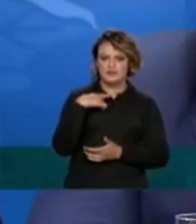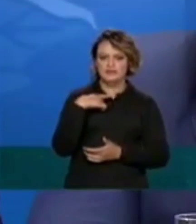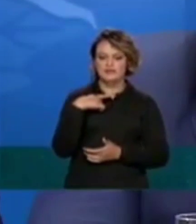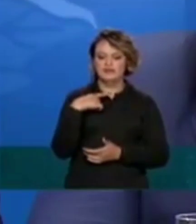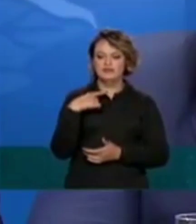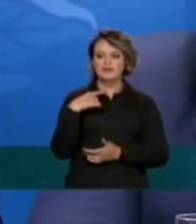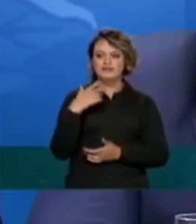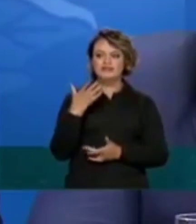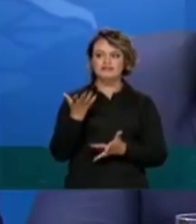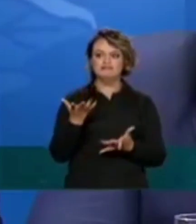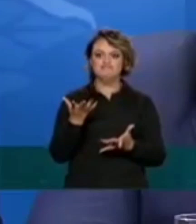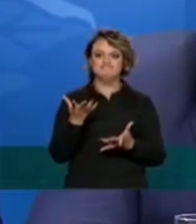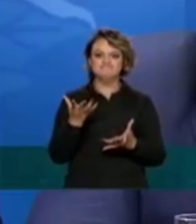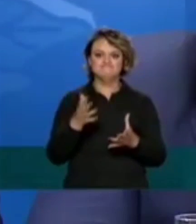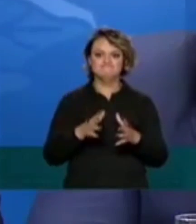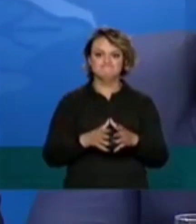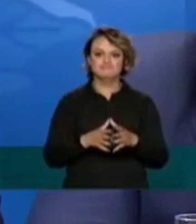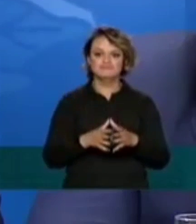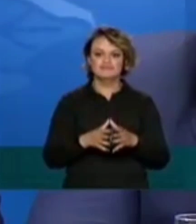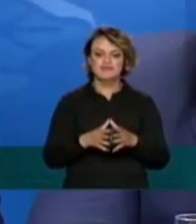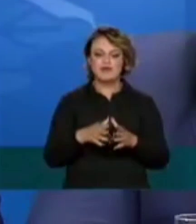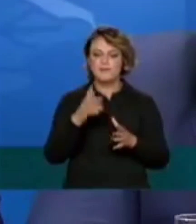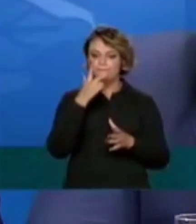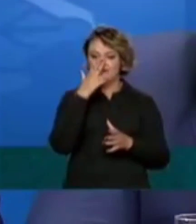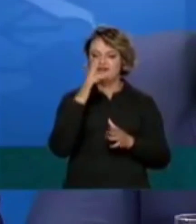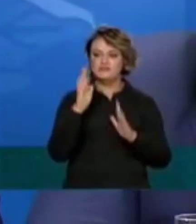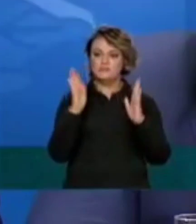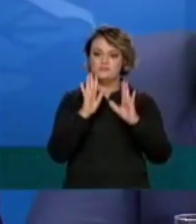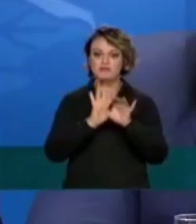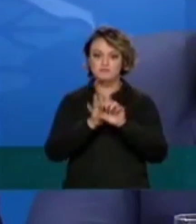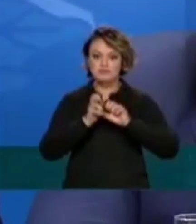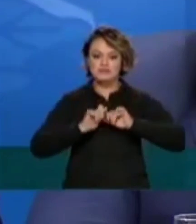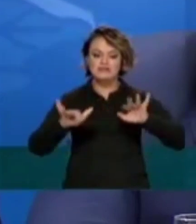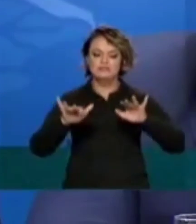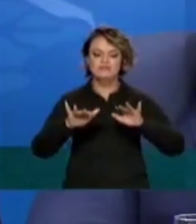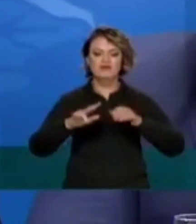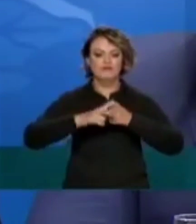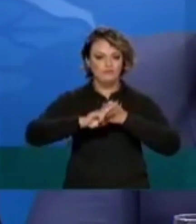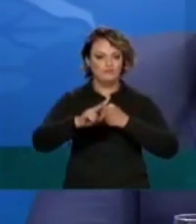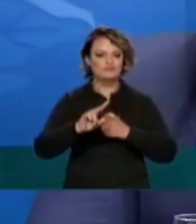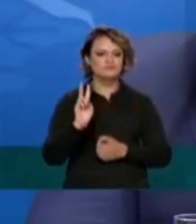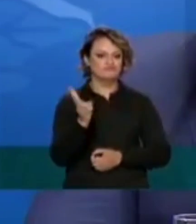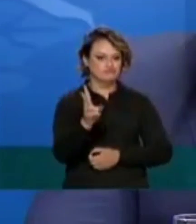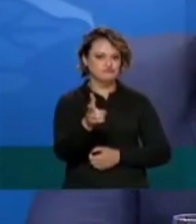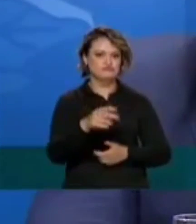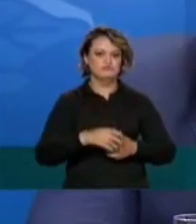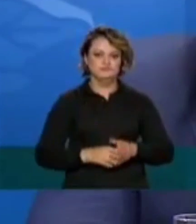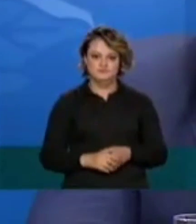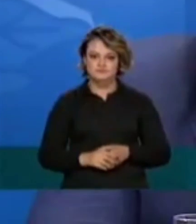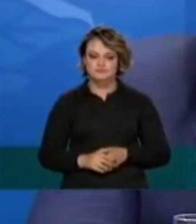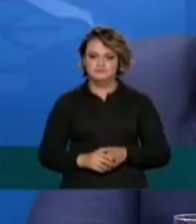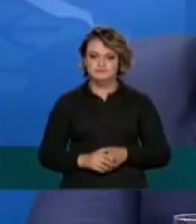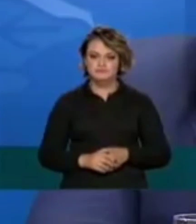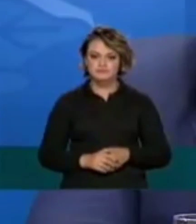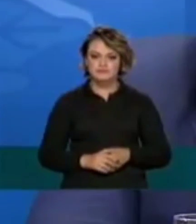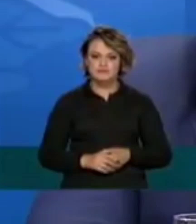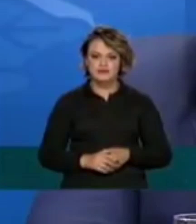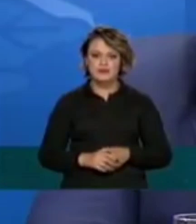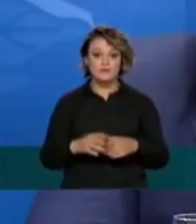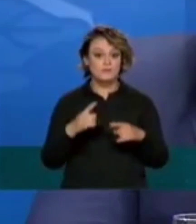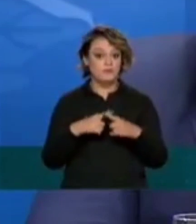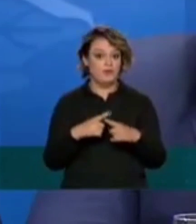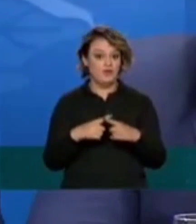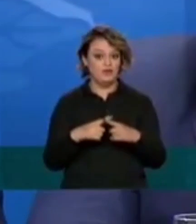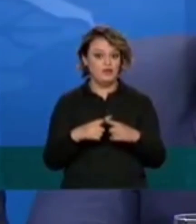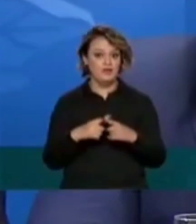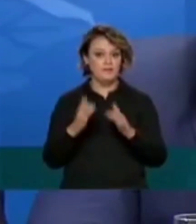gente pode chamar de rebote da pandemia, da parte que se referia